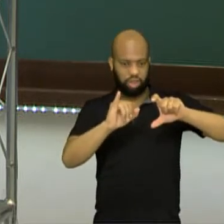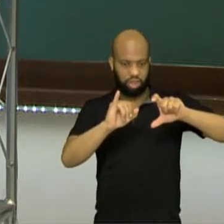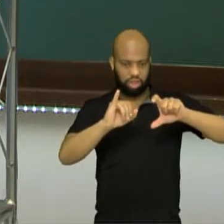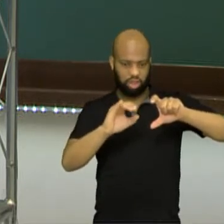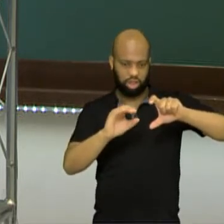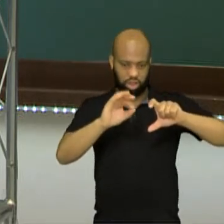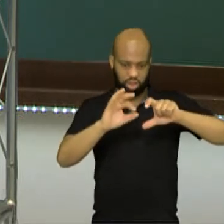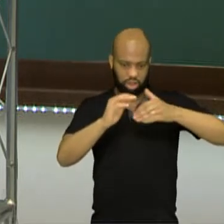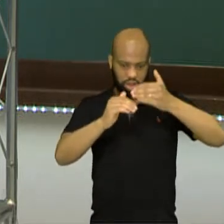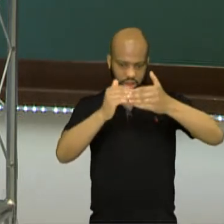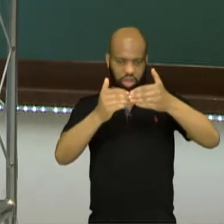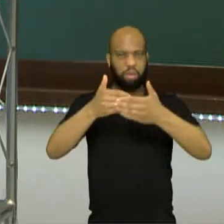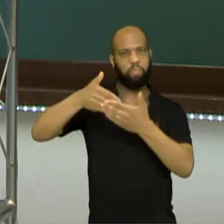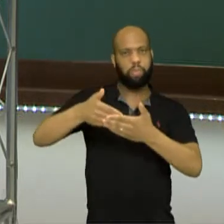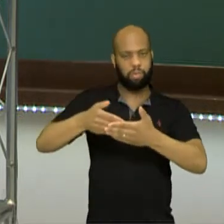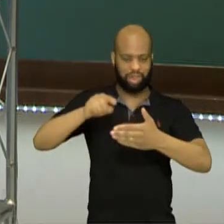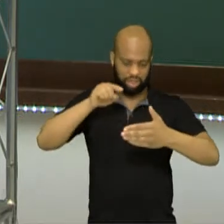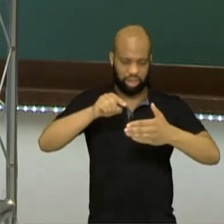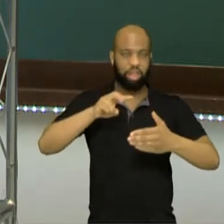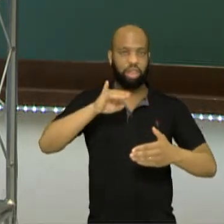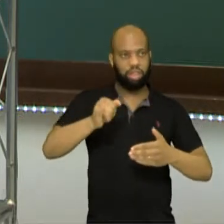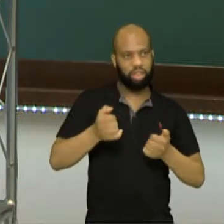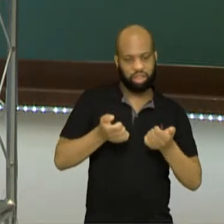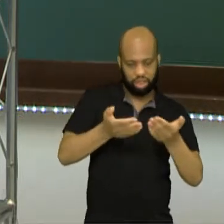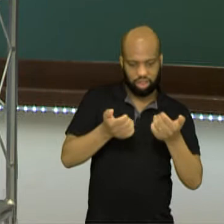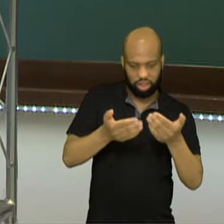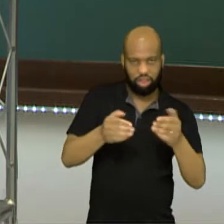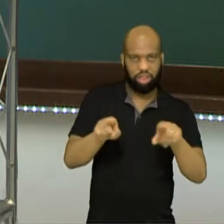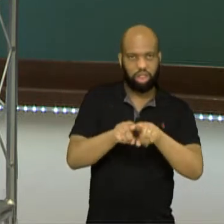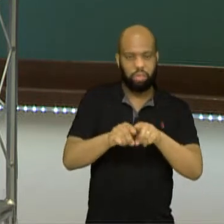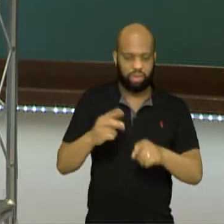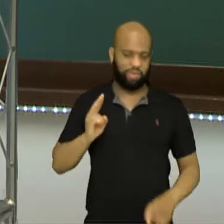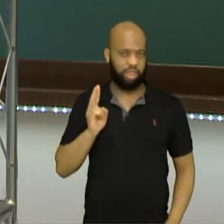sanguíneos no endométrio, que vai nutrir esse tecido, né?